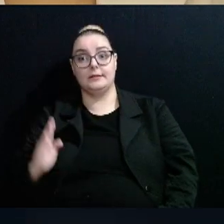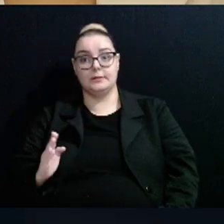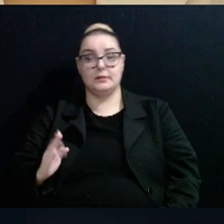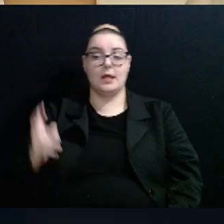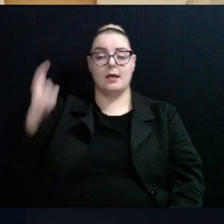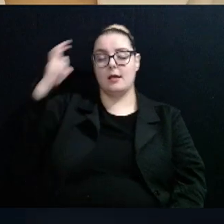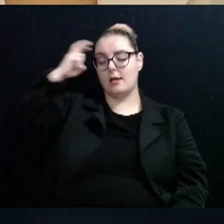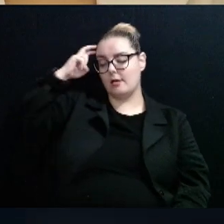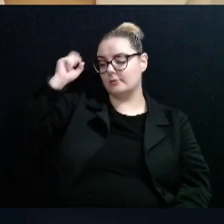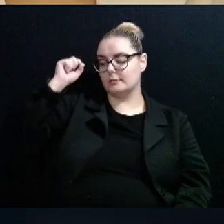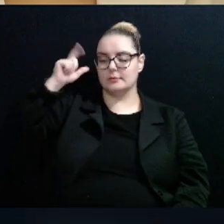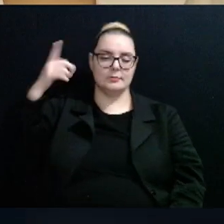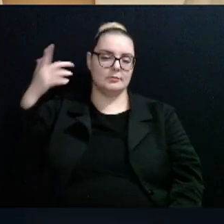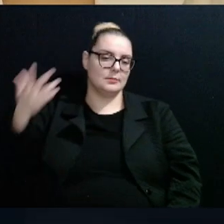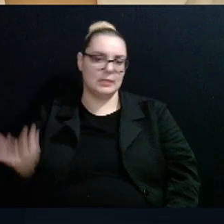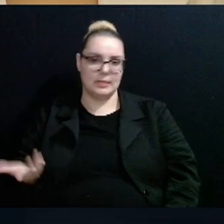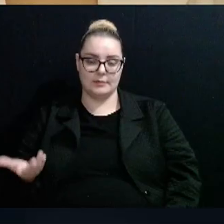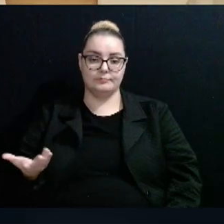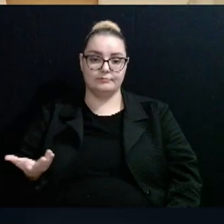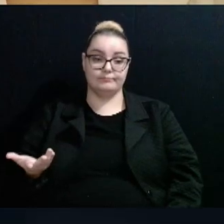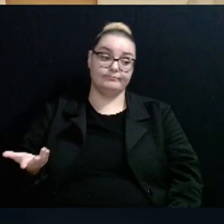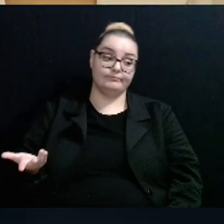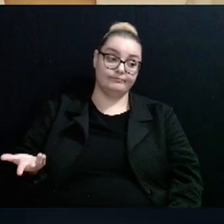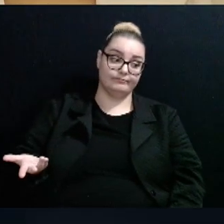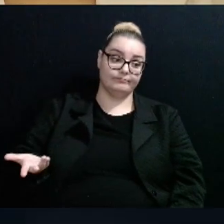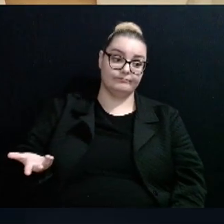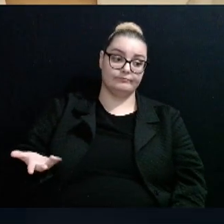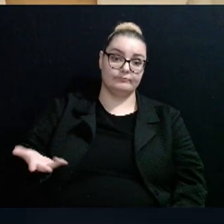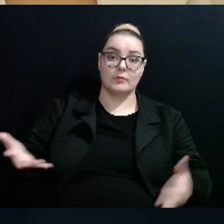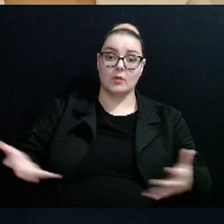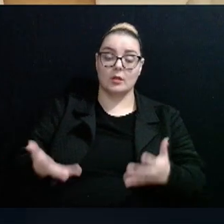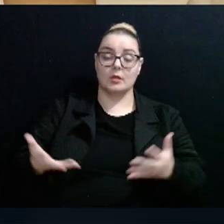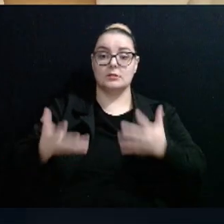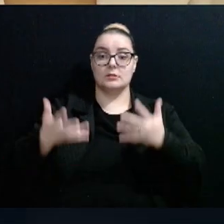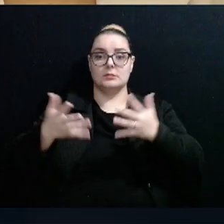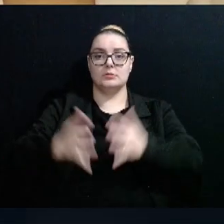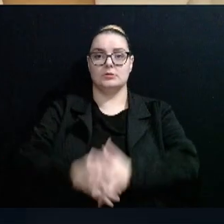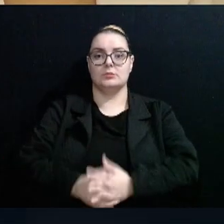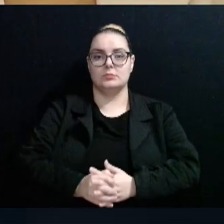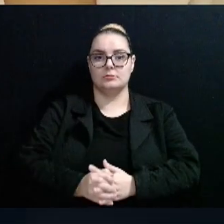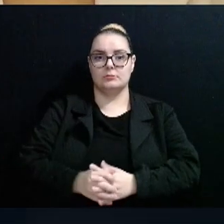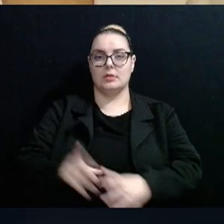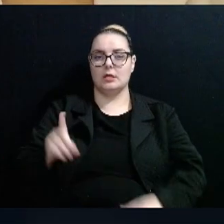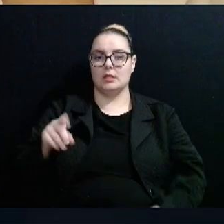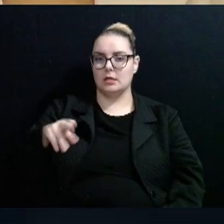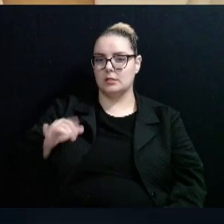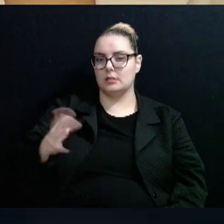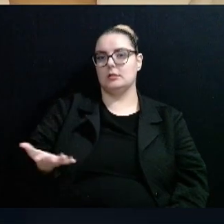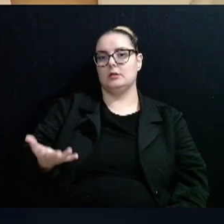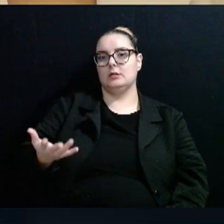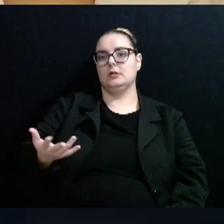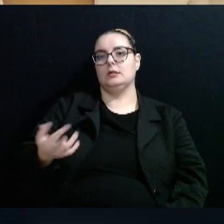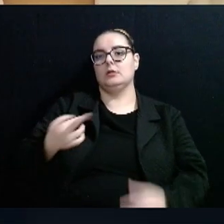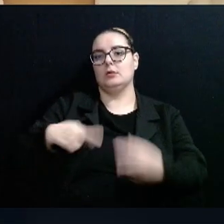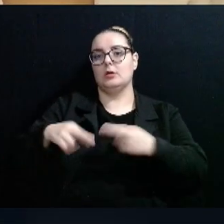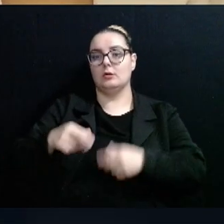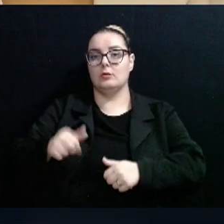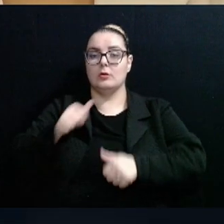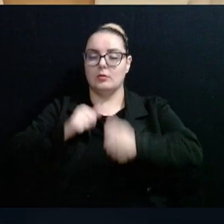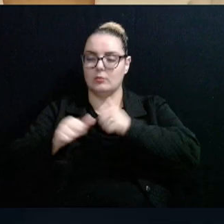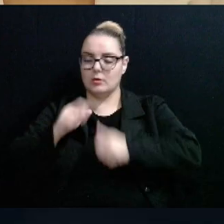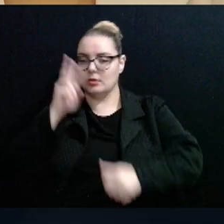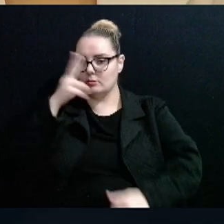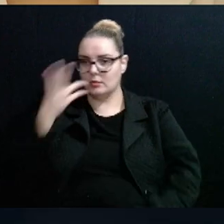né, acaba incentivando, Dani, a questão do consumo do álcool. Nós falamos lá no início